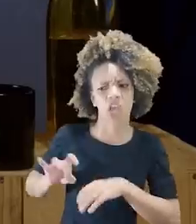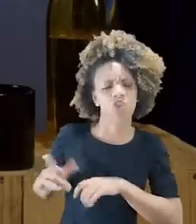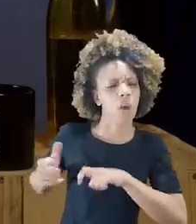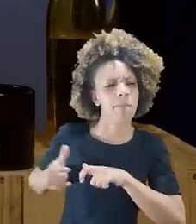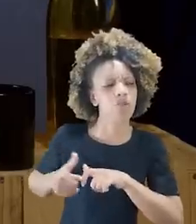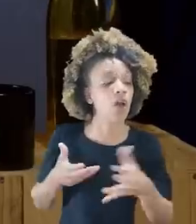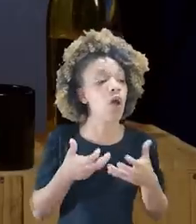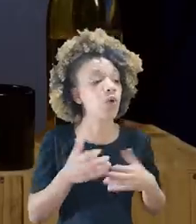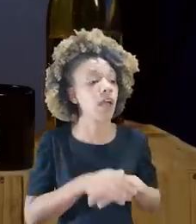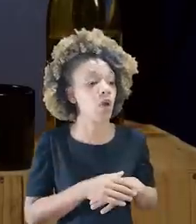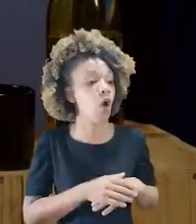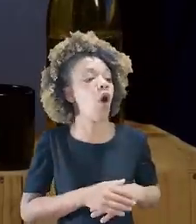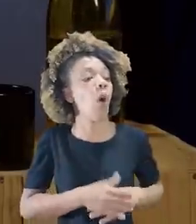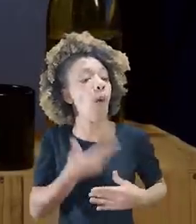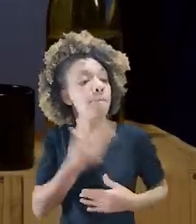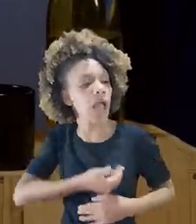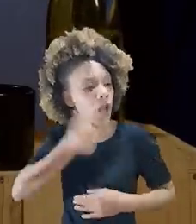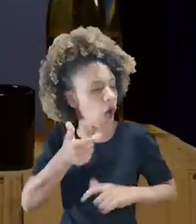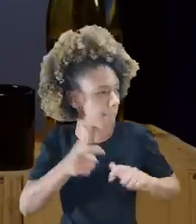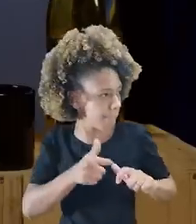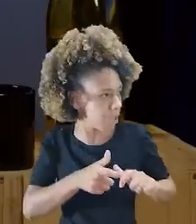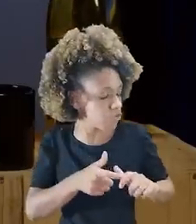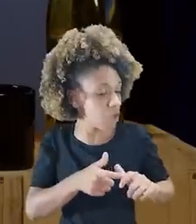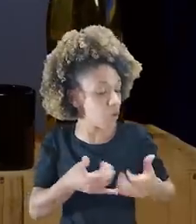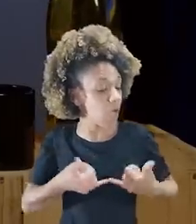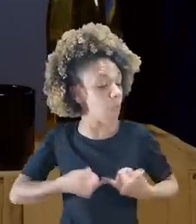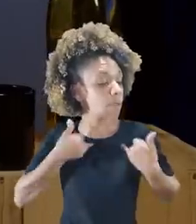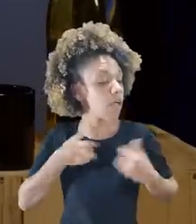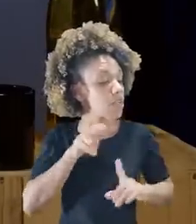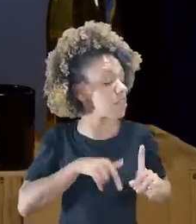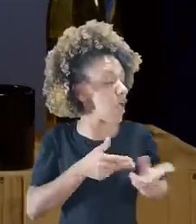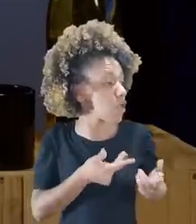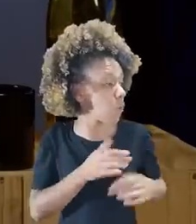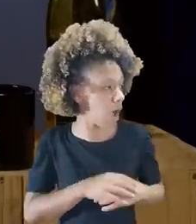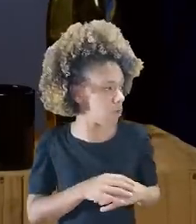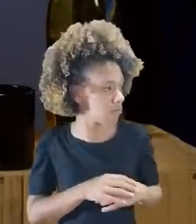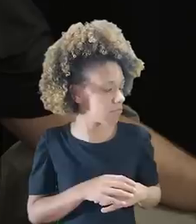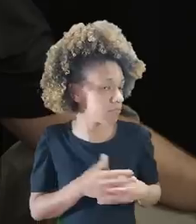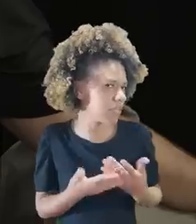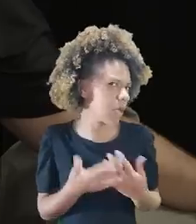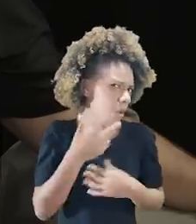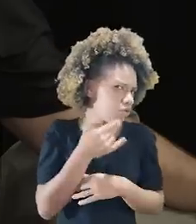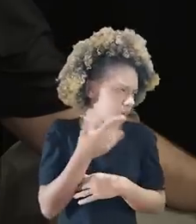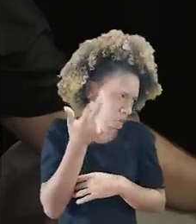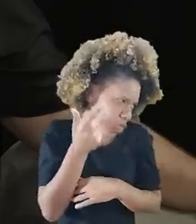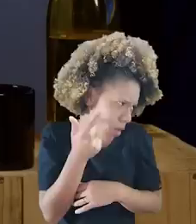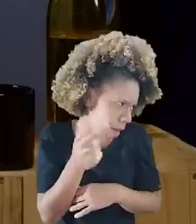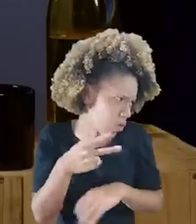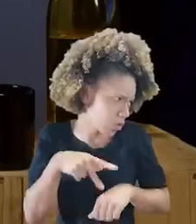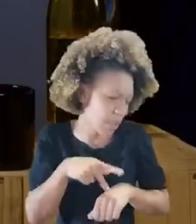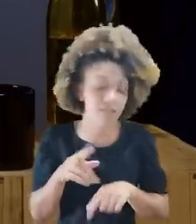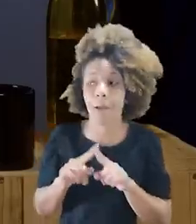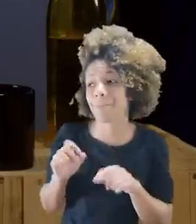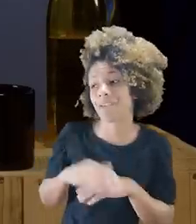Meu você não qu Você conhece essa minha amiga aquela pessoa que você acabou de conhecer que conhece não sei o qu você pode ver tem uma teoria né que fala que a cada sete